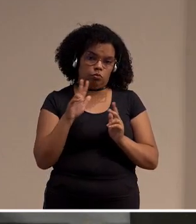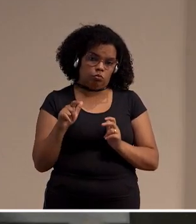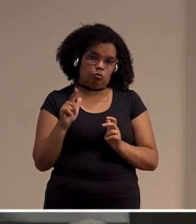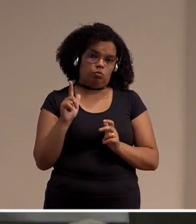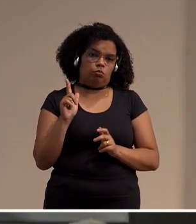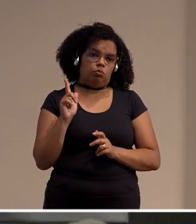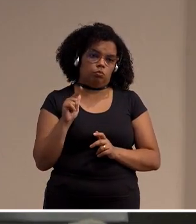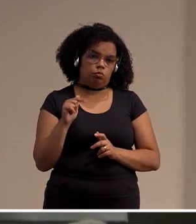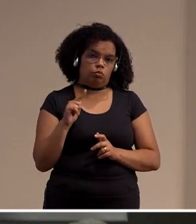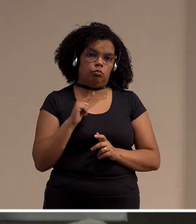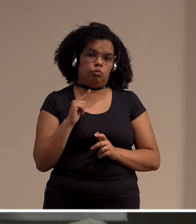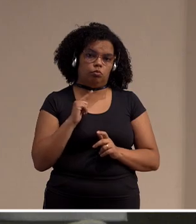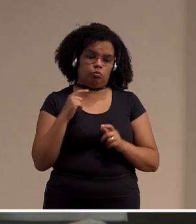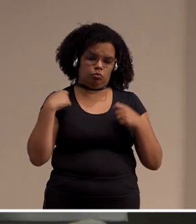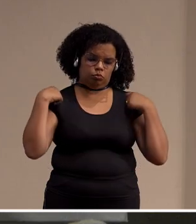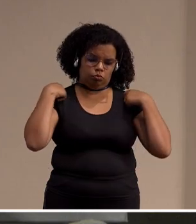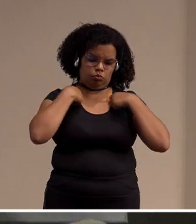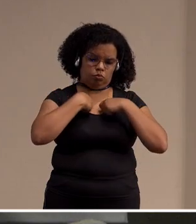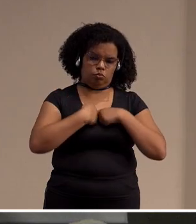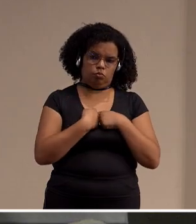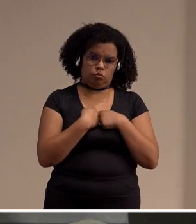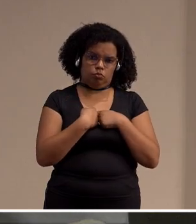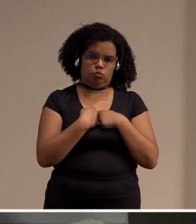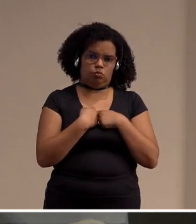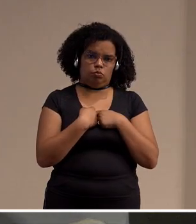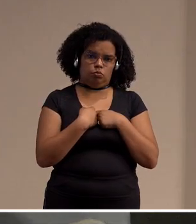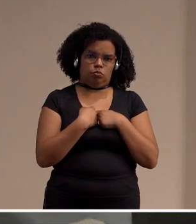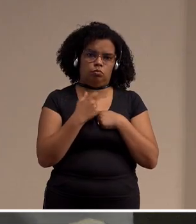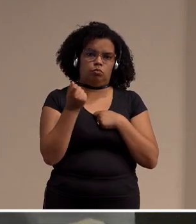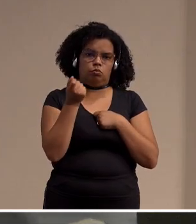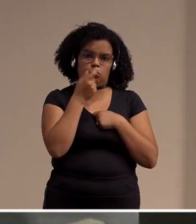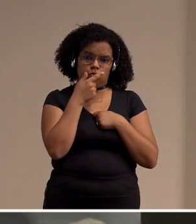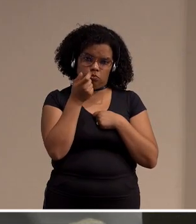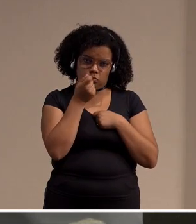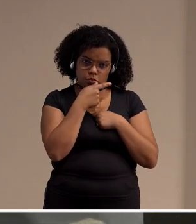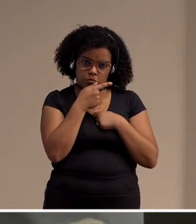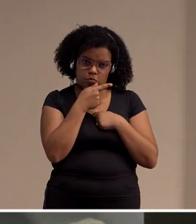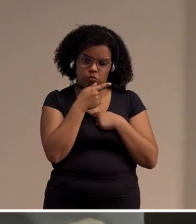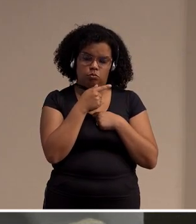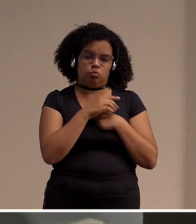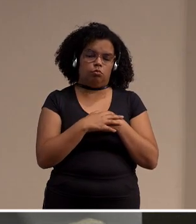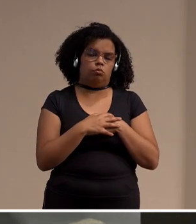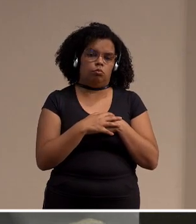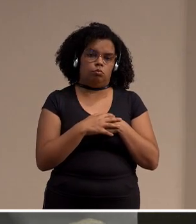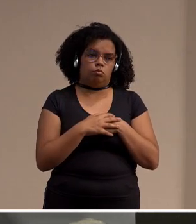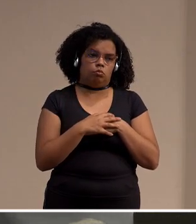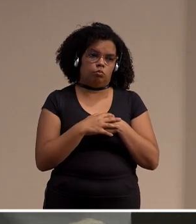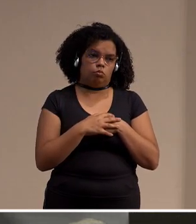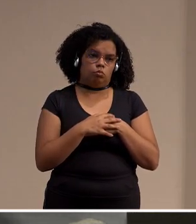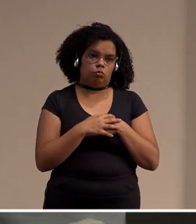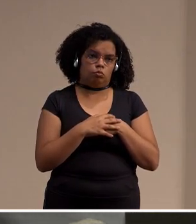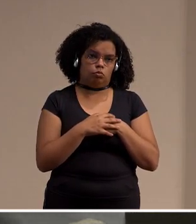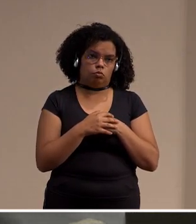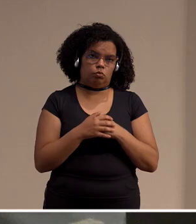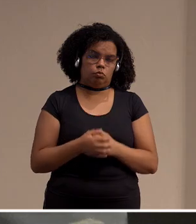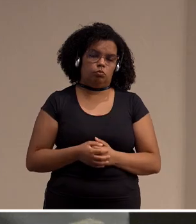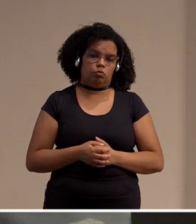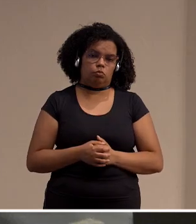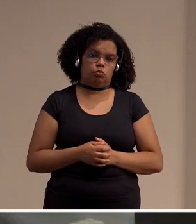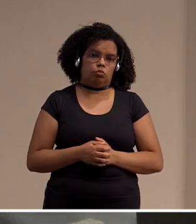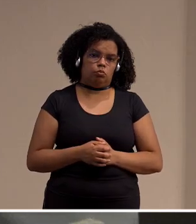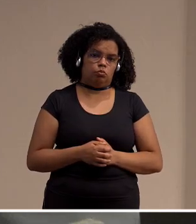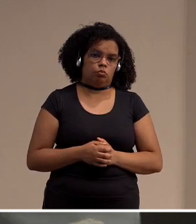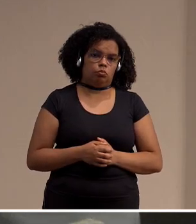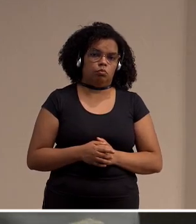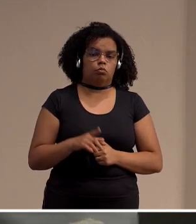dele ter uma capa, digamos assim, de humor e de aventura, ele